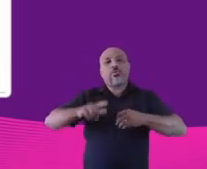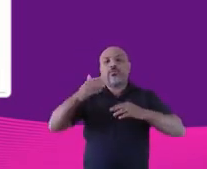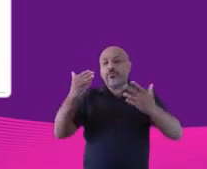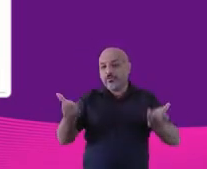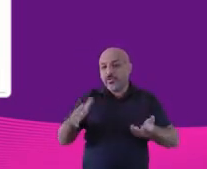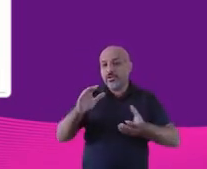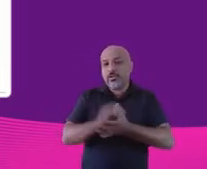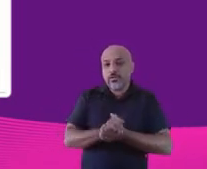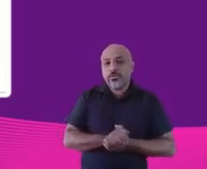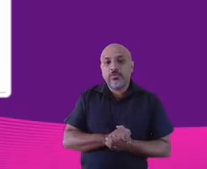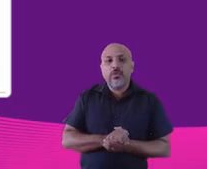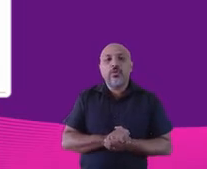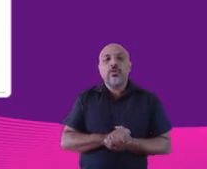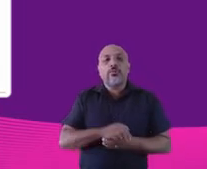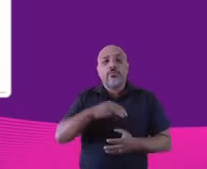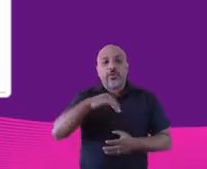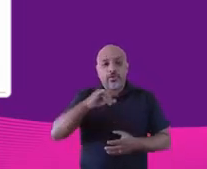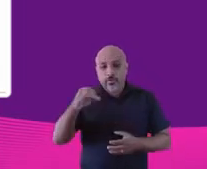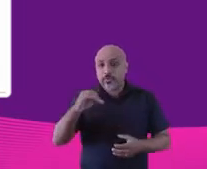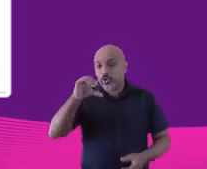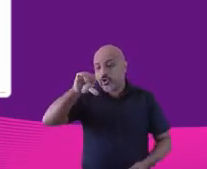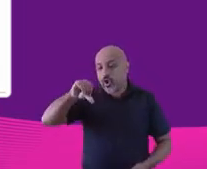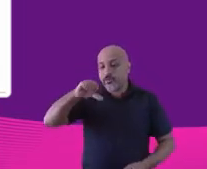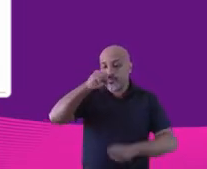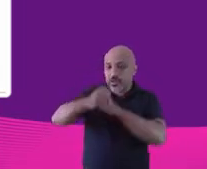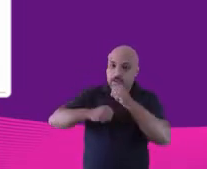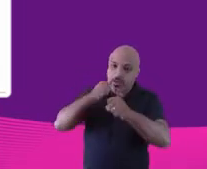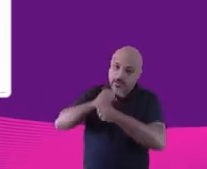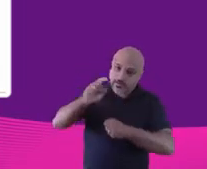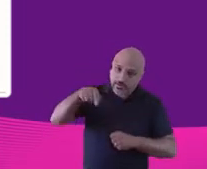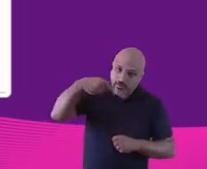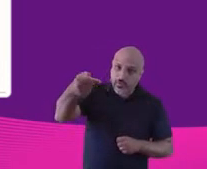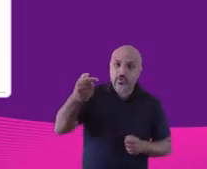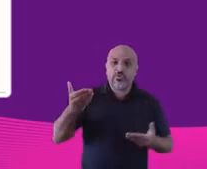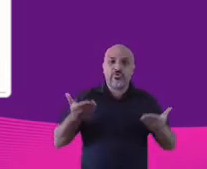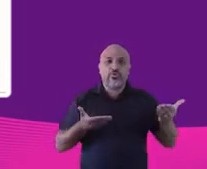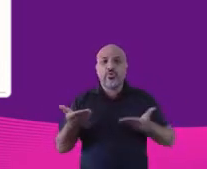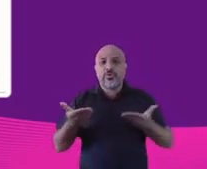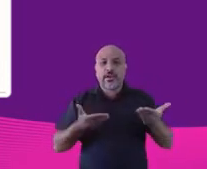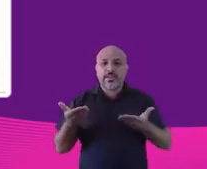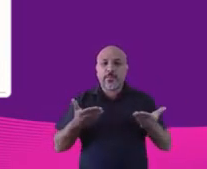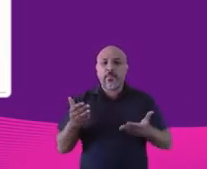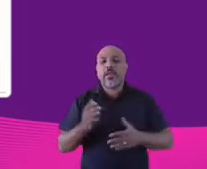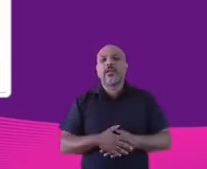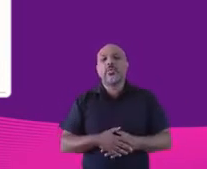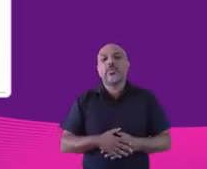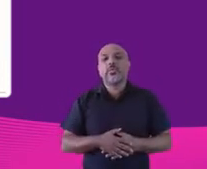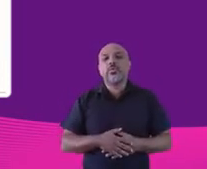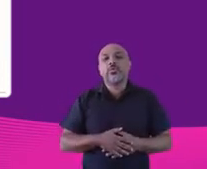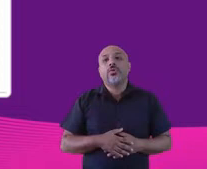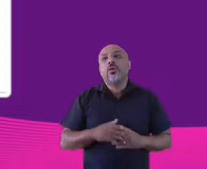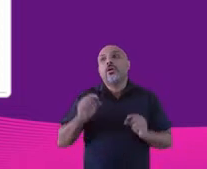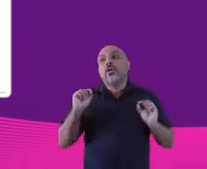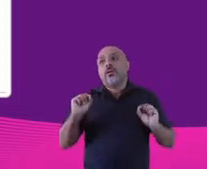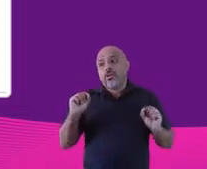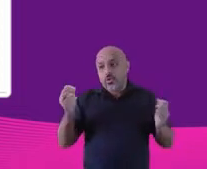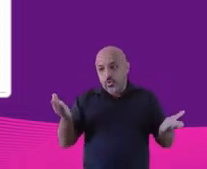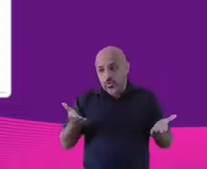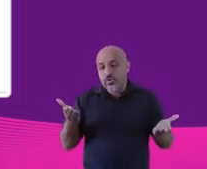do mieloma 9 anos depois de um tratamento que, hoje em dia, se você